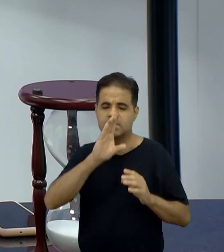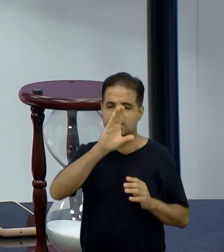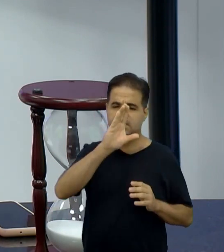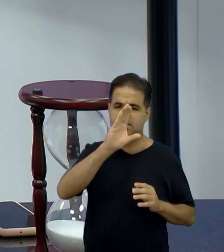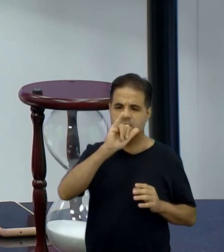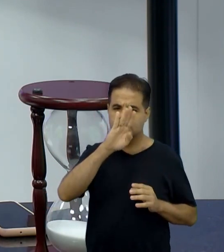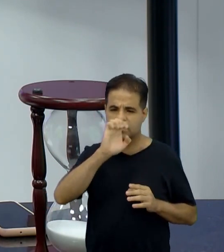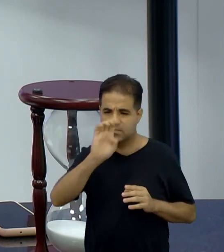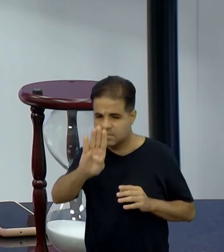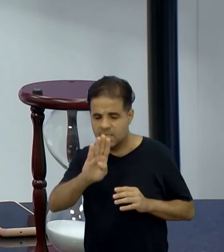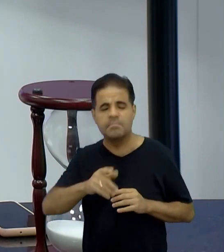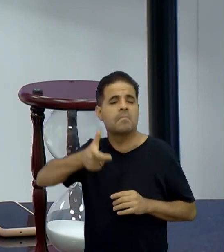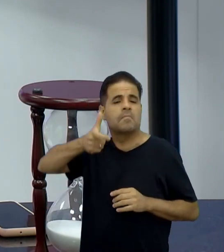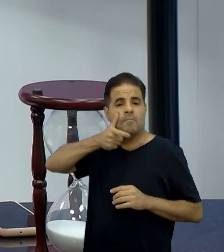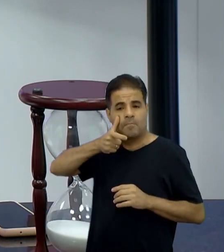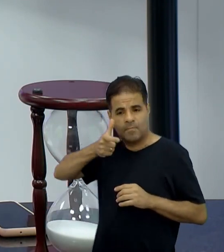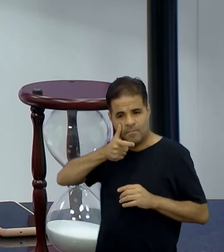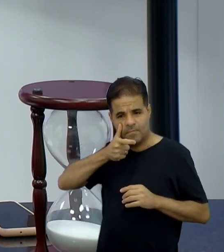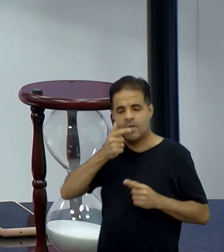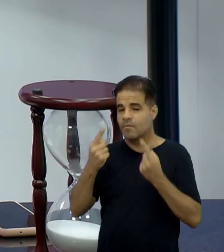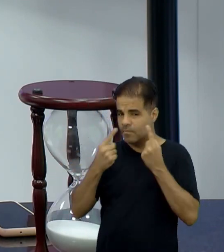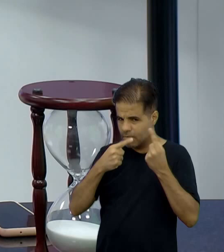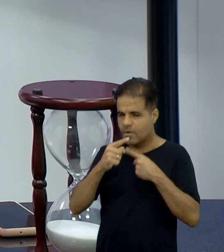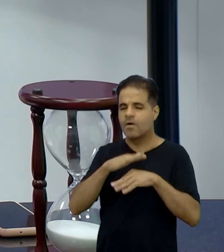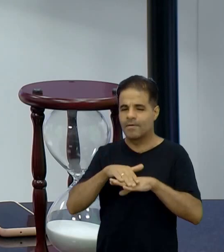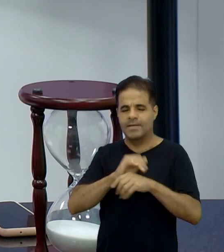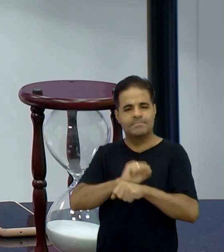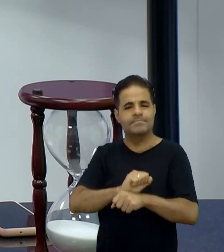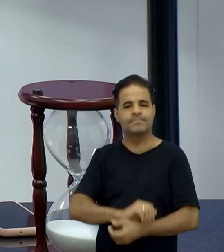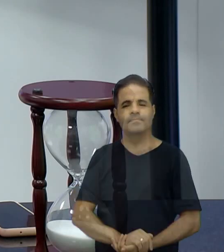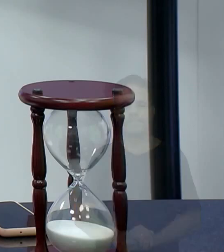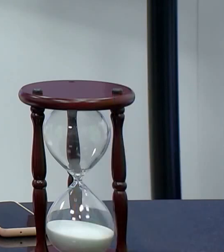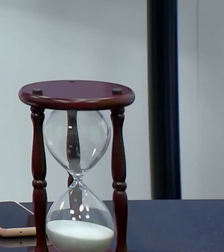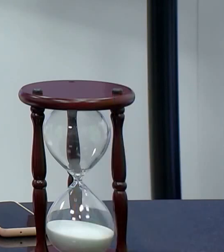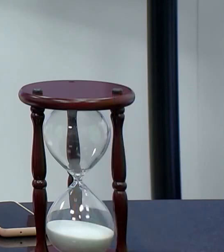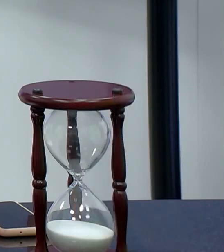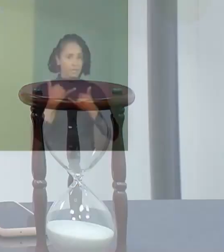isso muito bem. Dá uma olhadinha no vídeo e a gente já conversa.